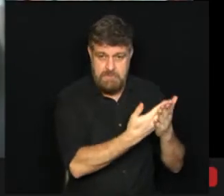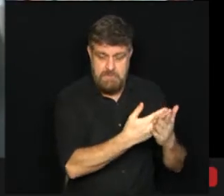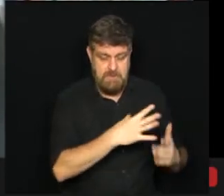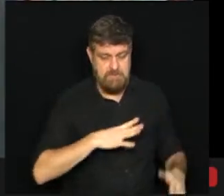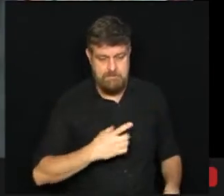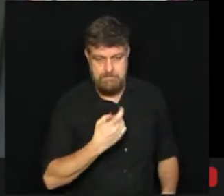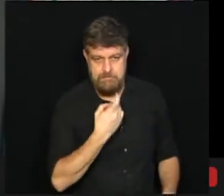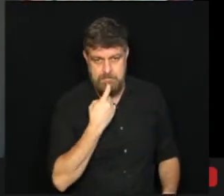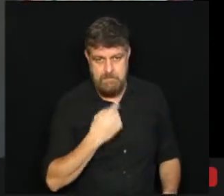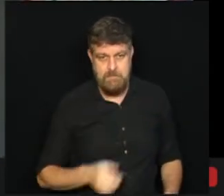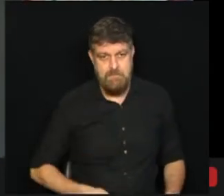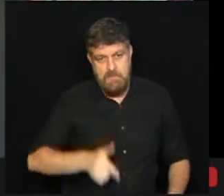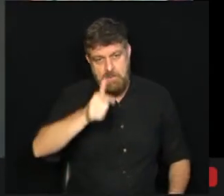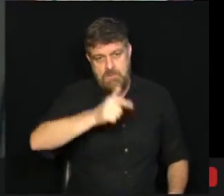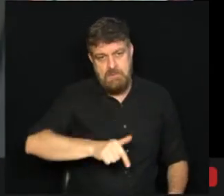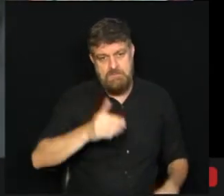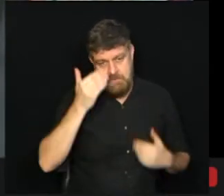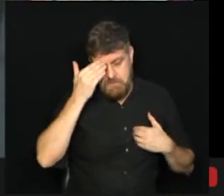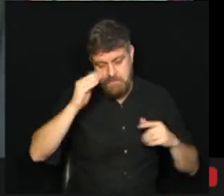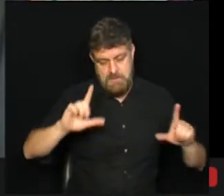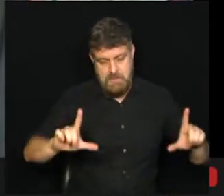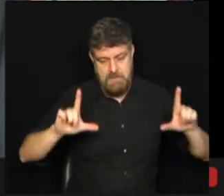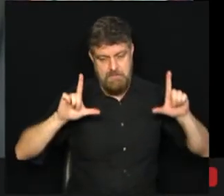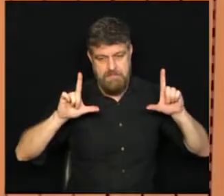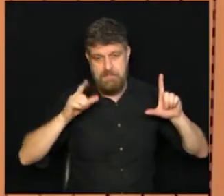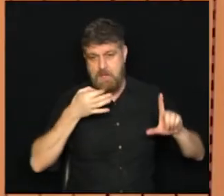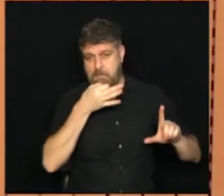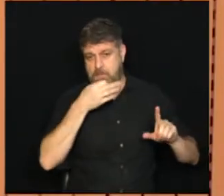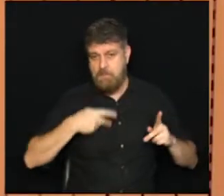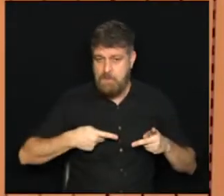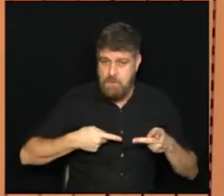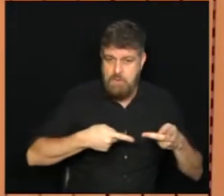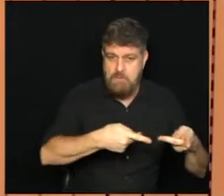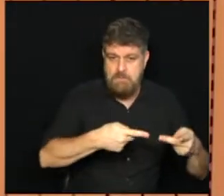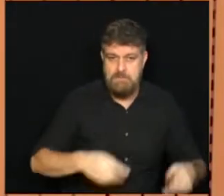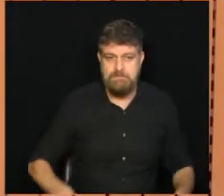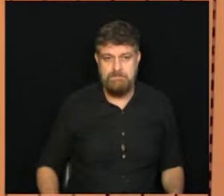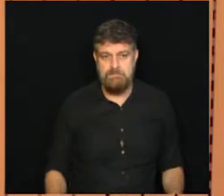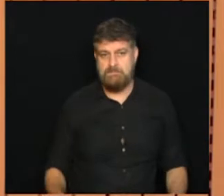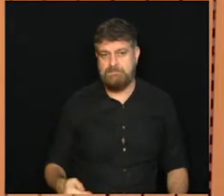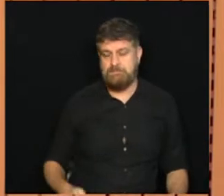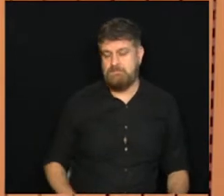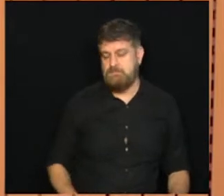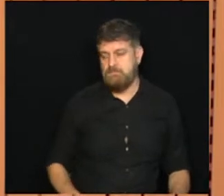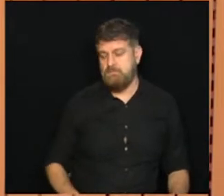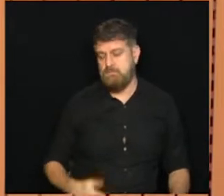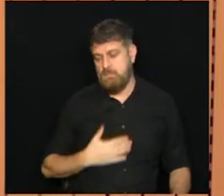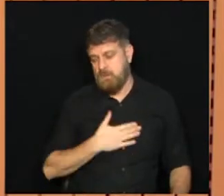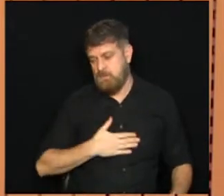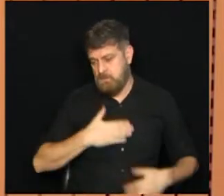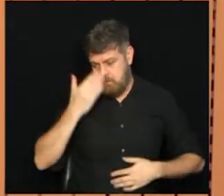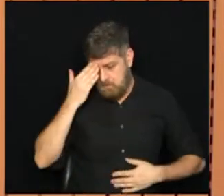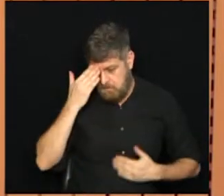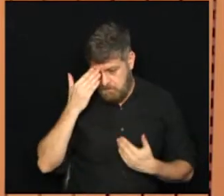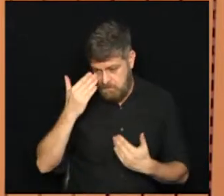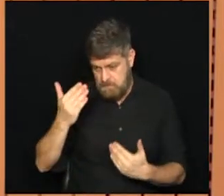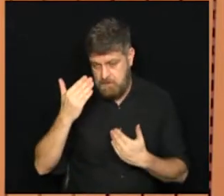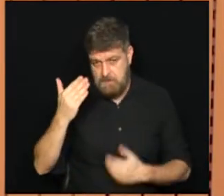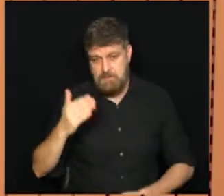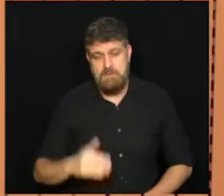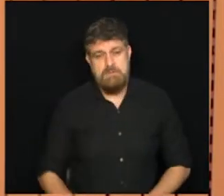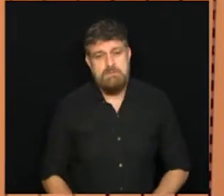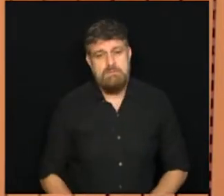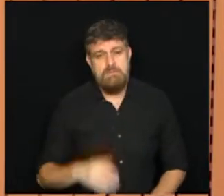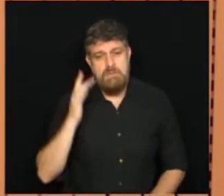pela atenção e, mais uma vez, obrigado pelo convite. Eu agradeço a sua participação aqui, doutor Dimitri. Eu acho que